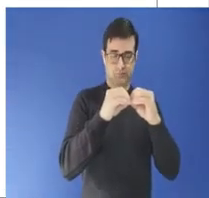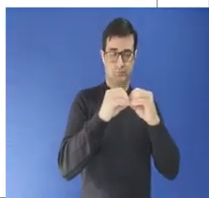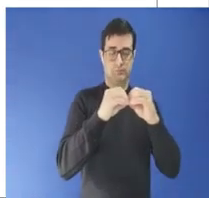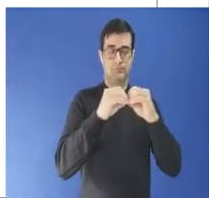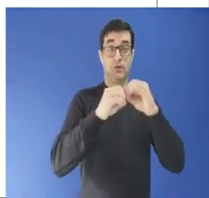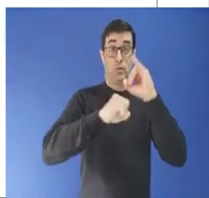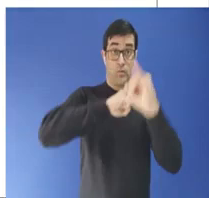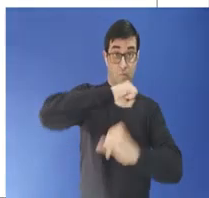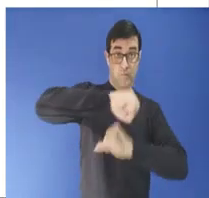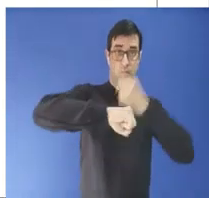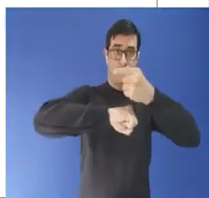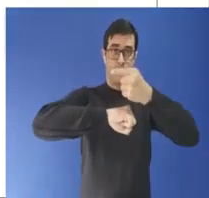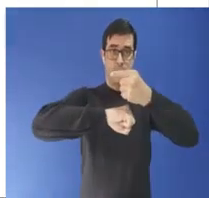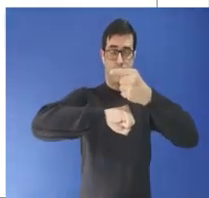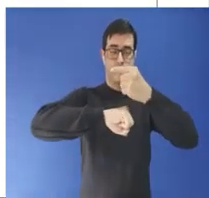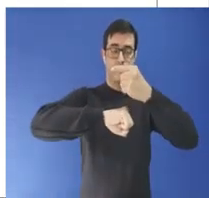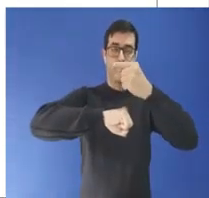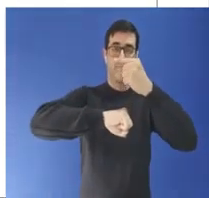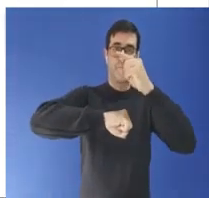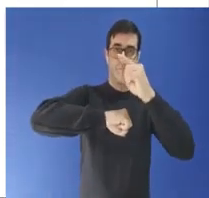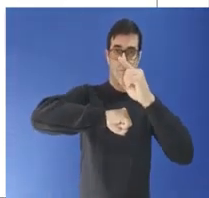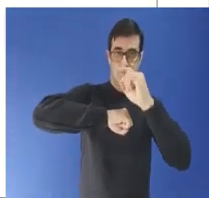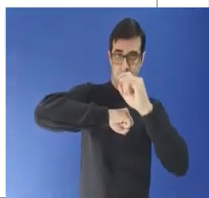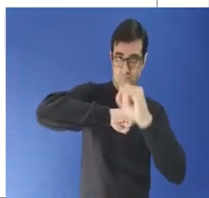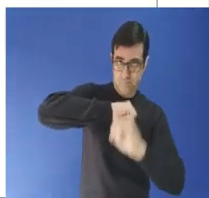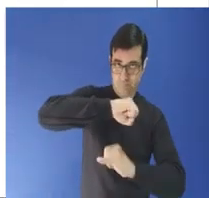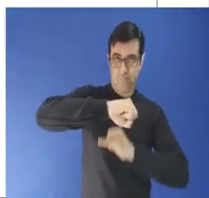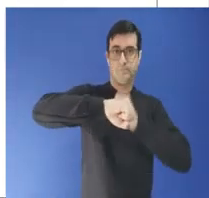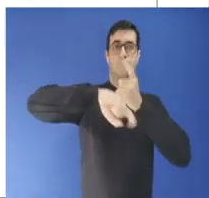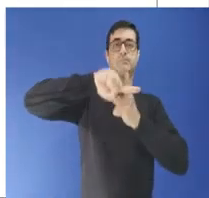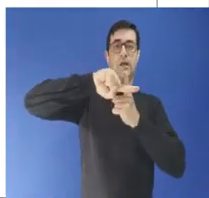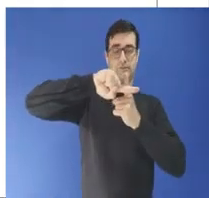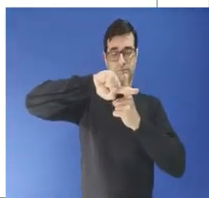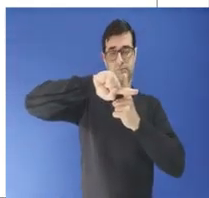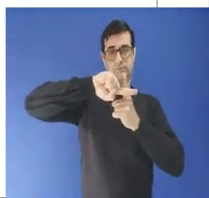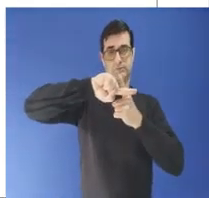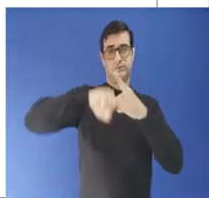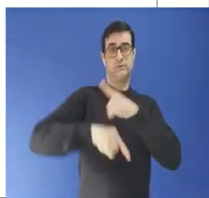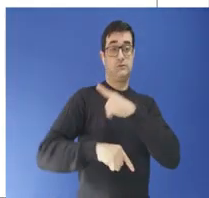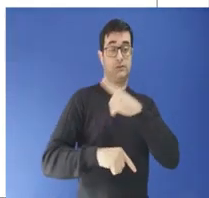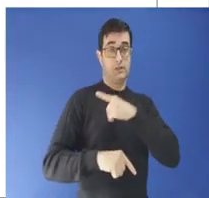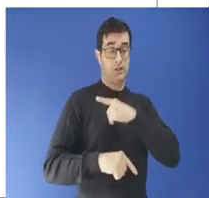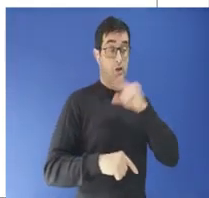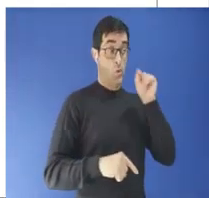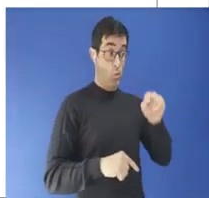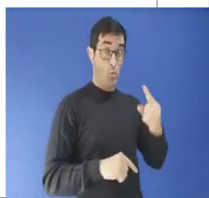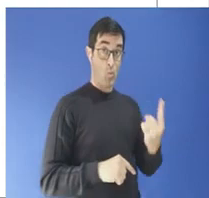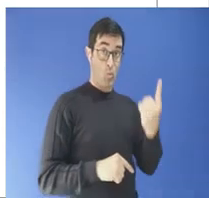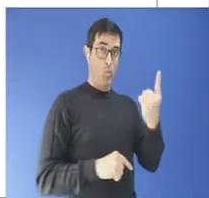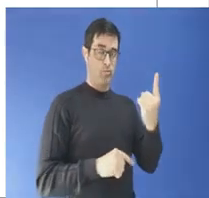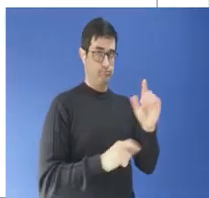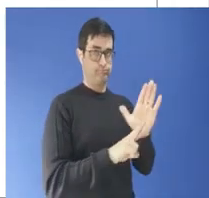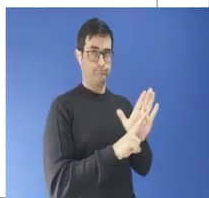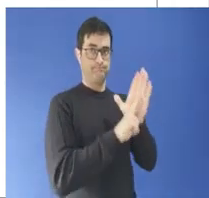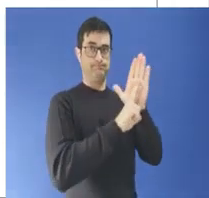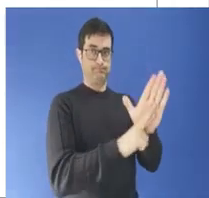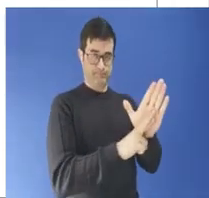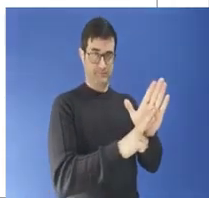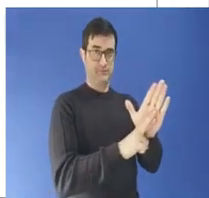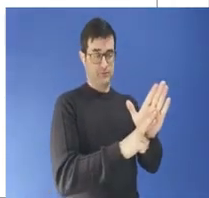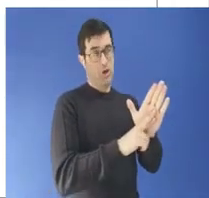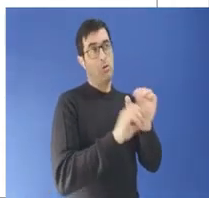ânion. E quando eu vou representar apenas uma espécie de cada, mas na